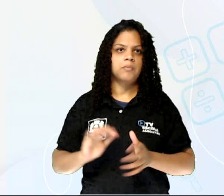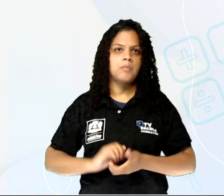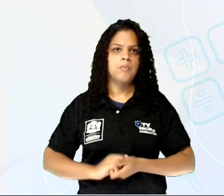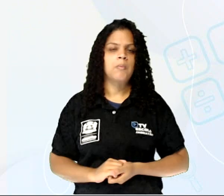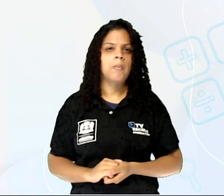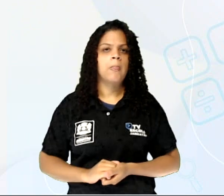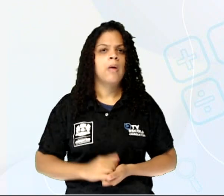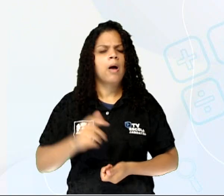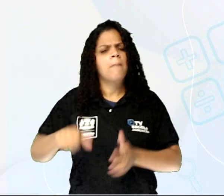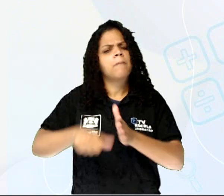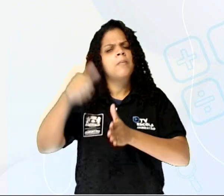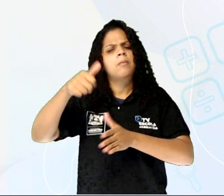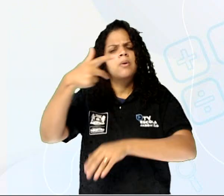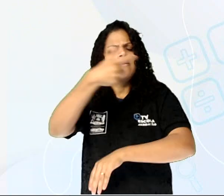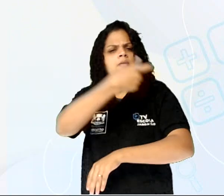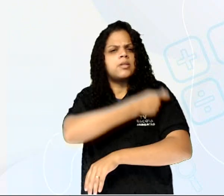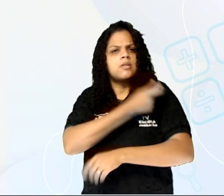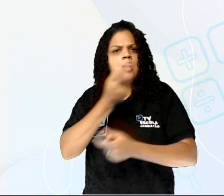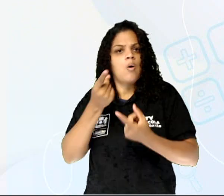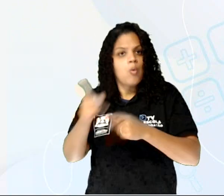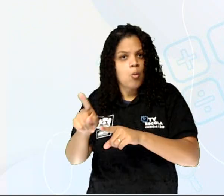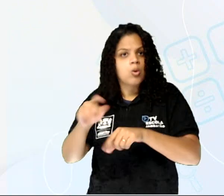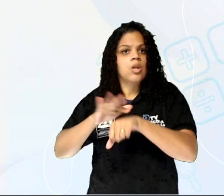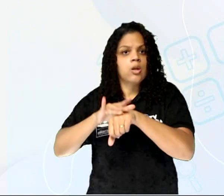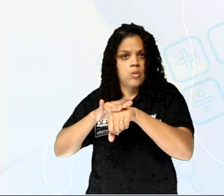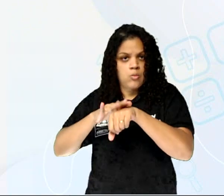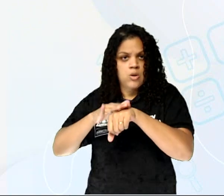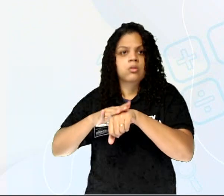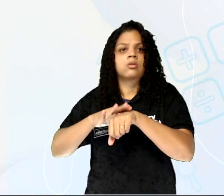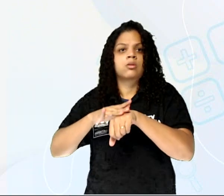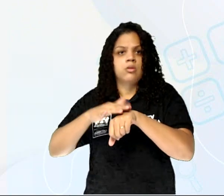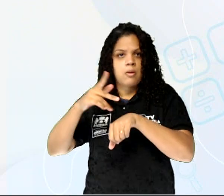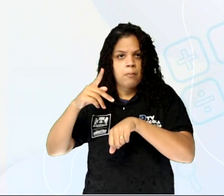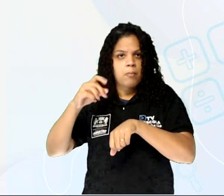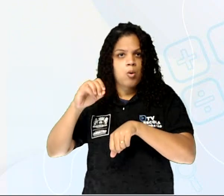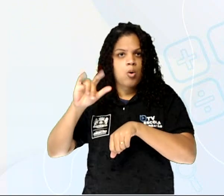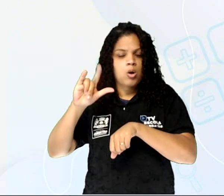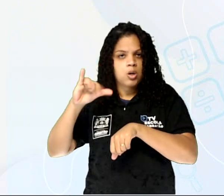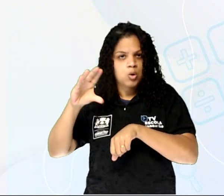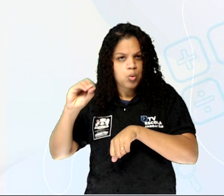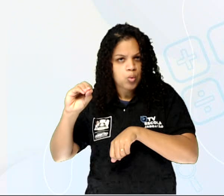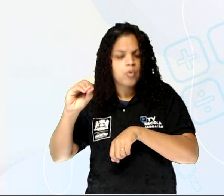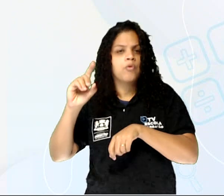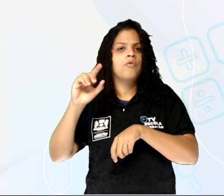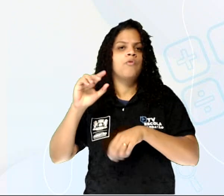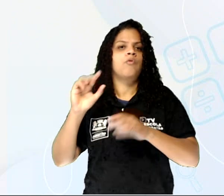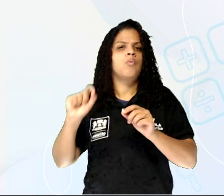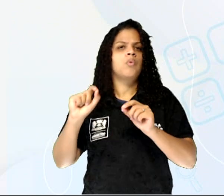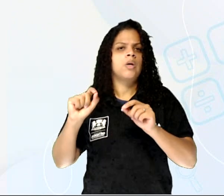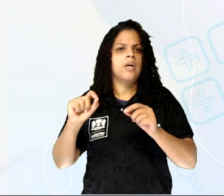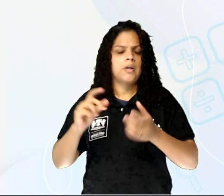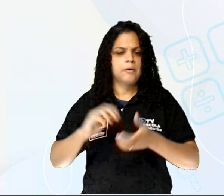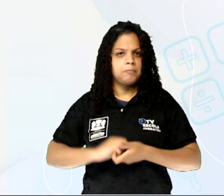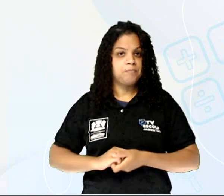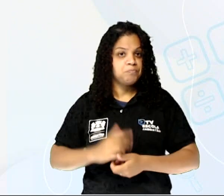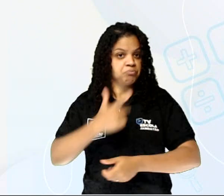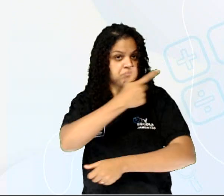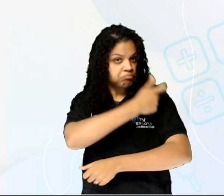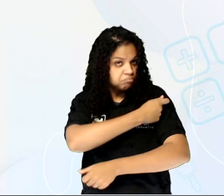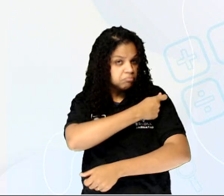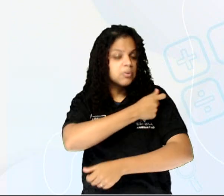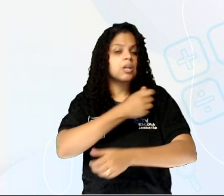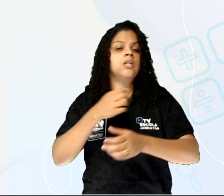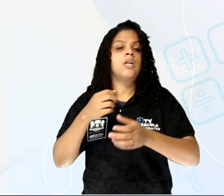a poliomielite foi a vacina inativada contra a polio. Ela foi desenvolvida por James